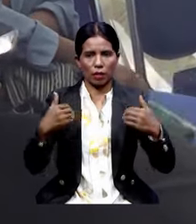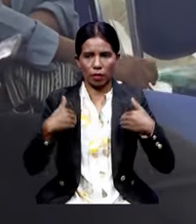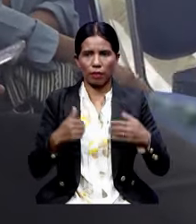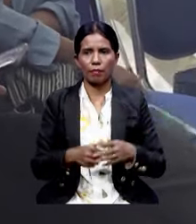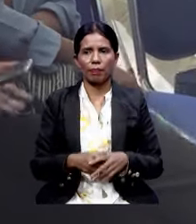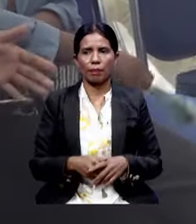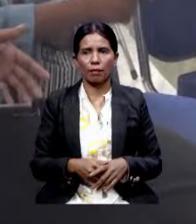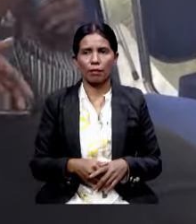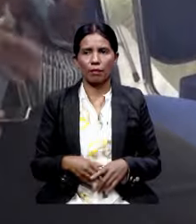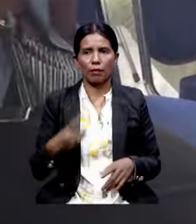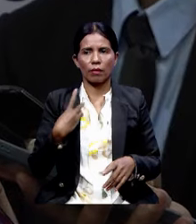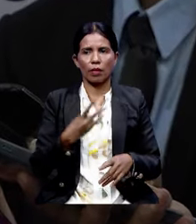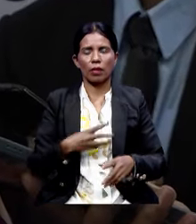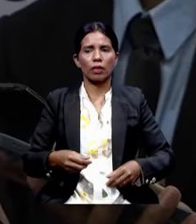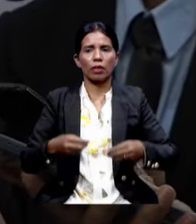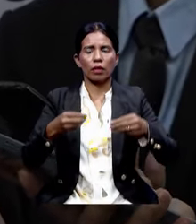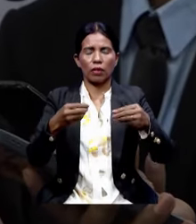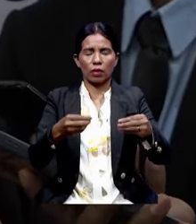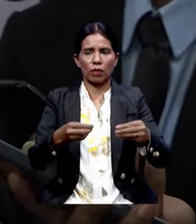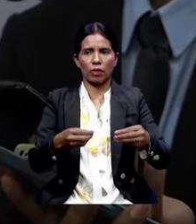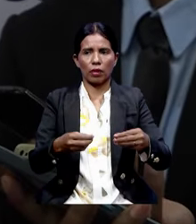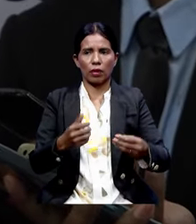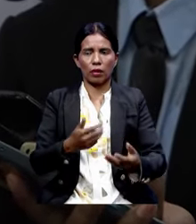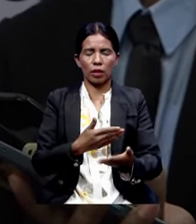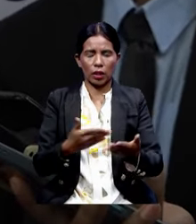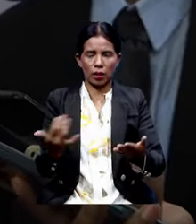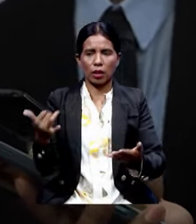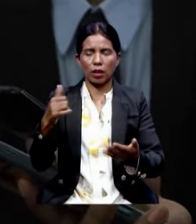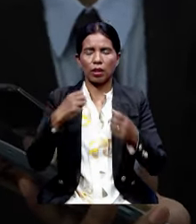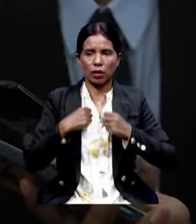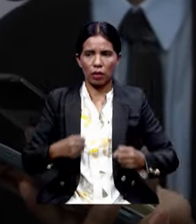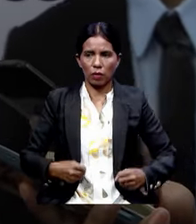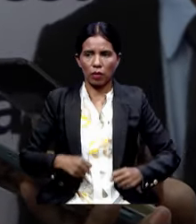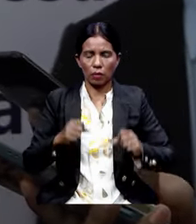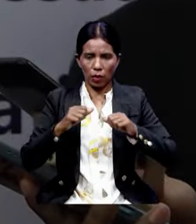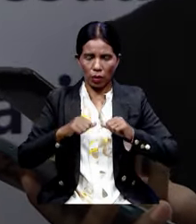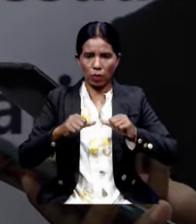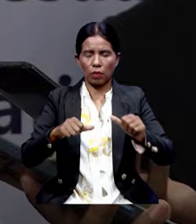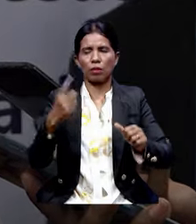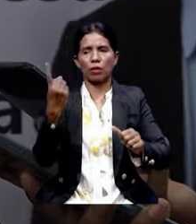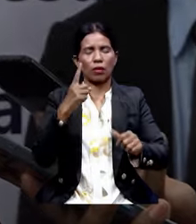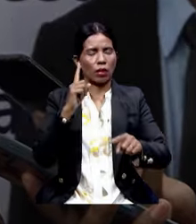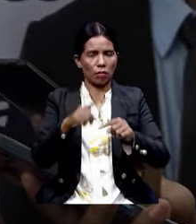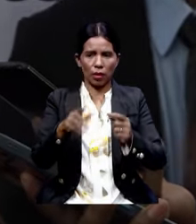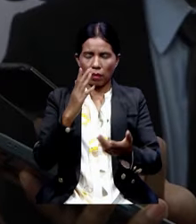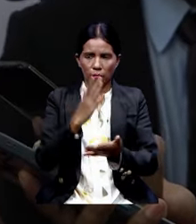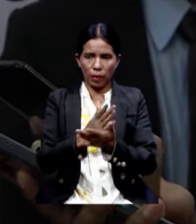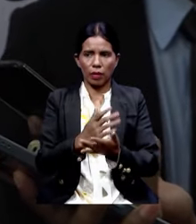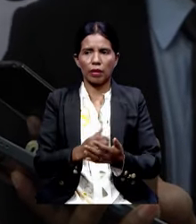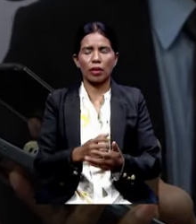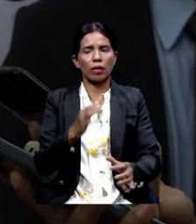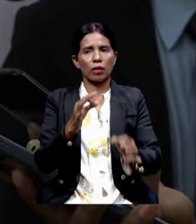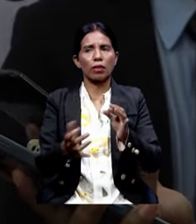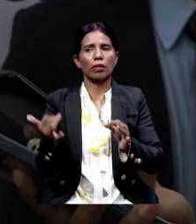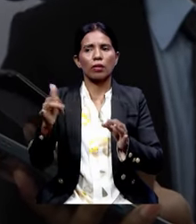está, a tu facilidade da saúde ser na bela funciona, continua na fatin, la bela para, mesmo que